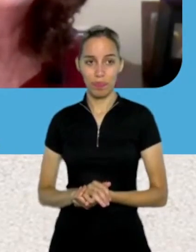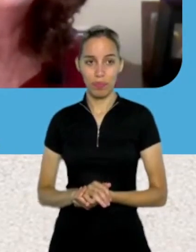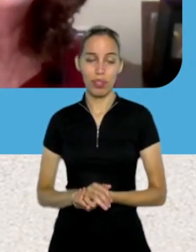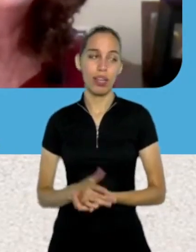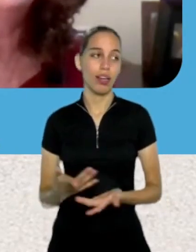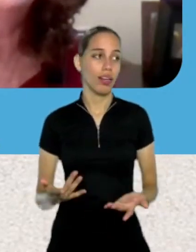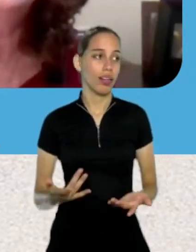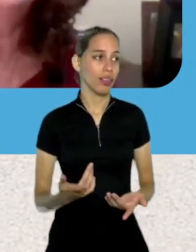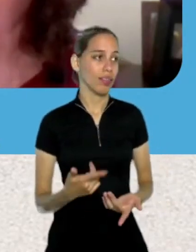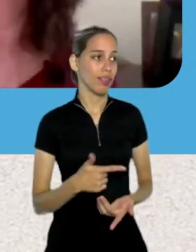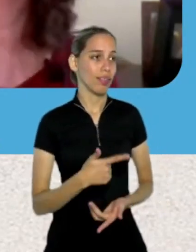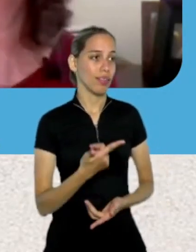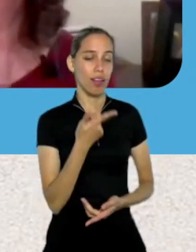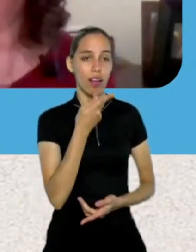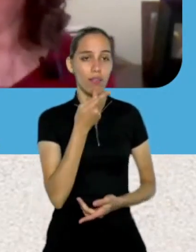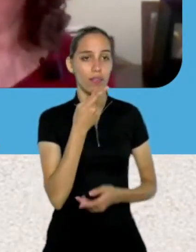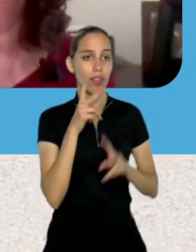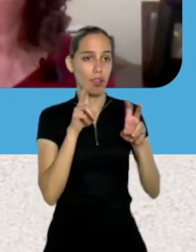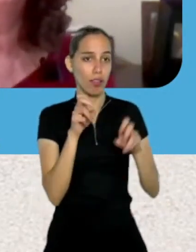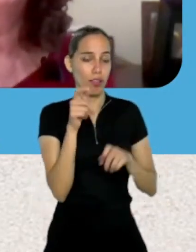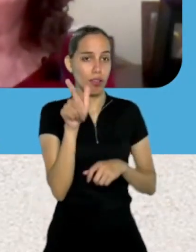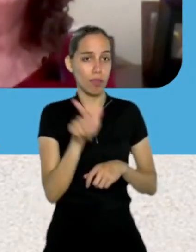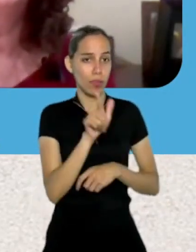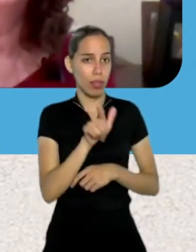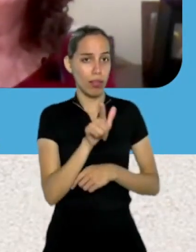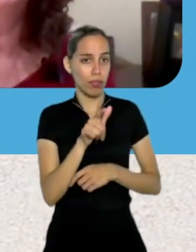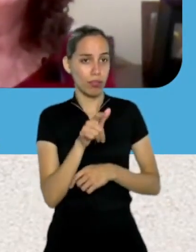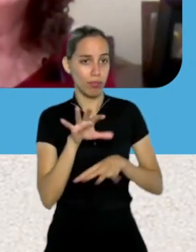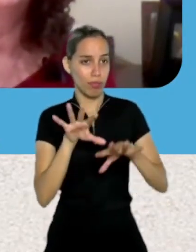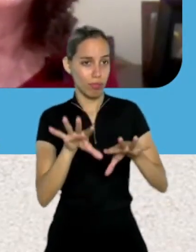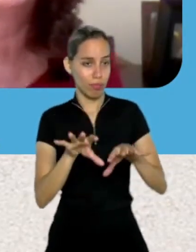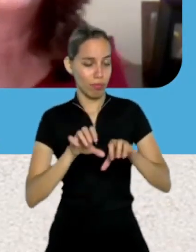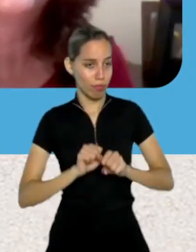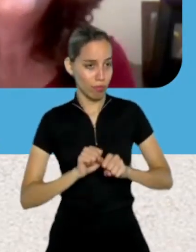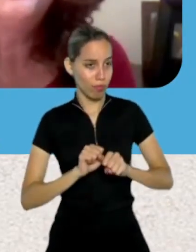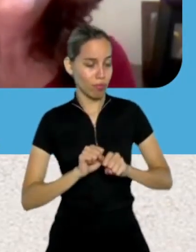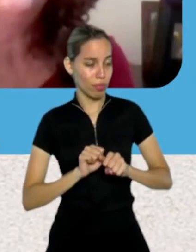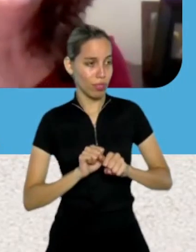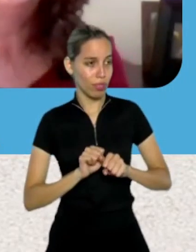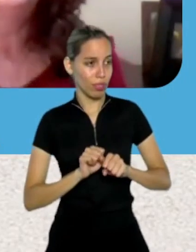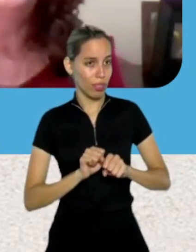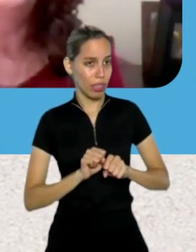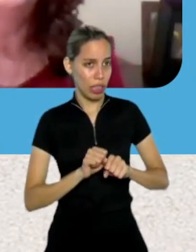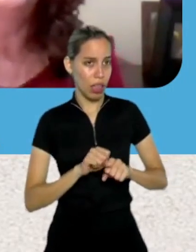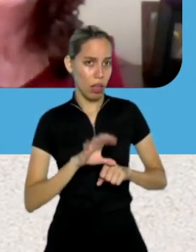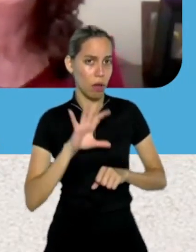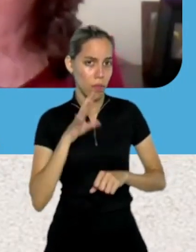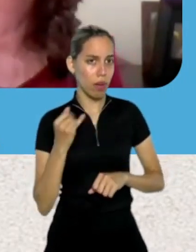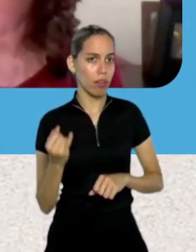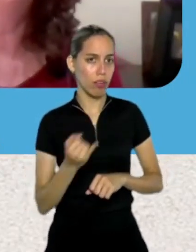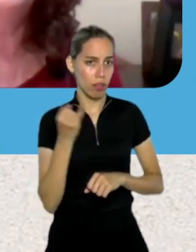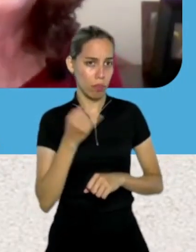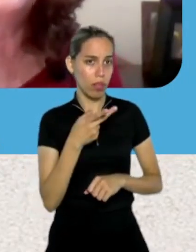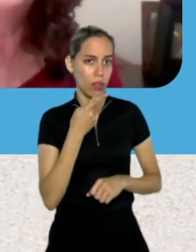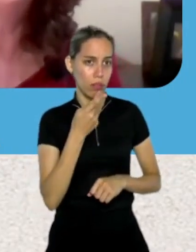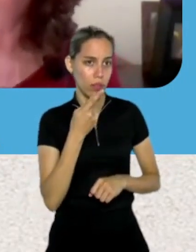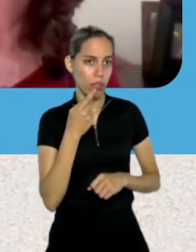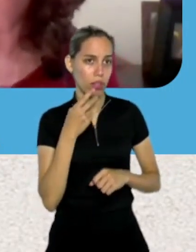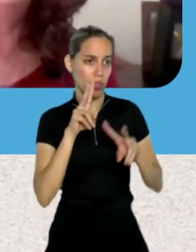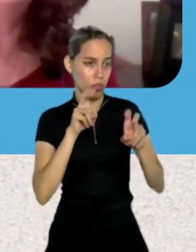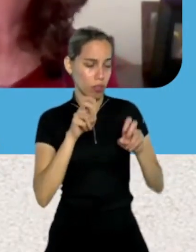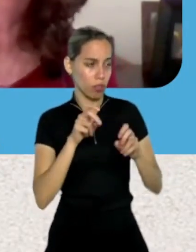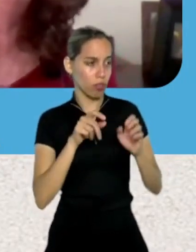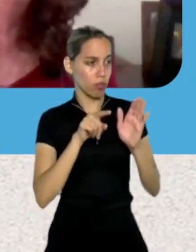literatura de apropriação. Você Pois quer é, falar rapidinho? Porque eu acho que tem, é importante a gente falar a respeito dessa pesquisa sua,